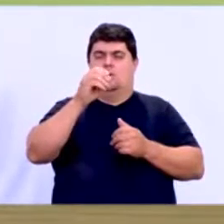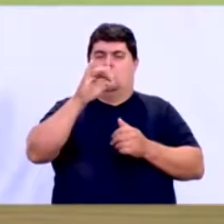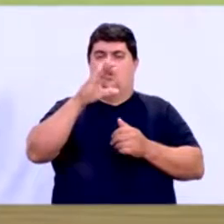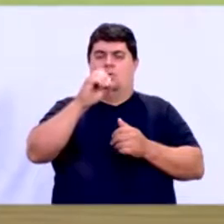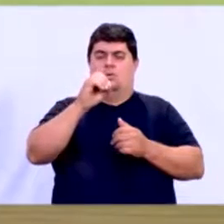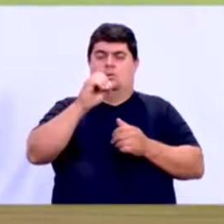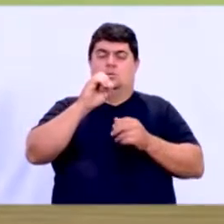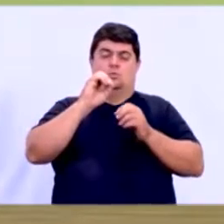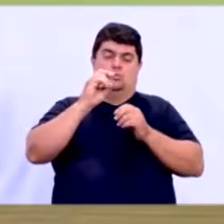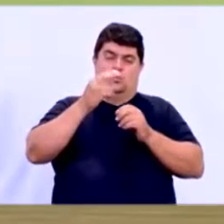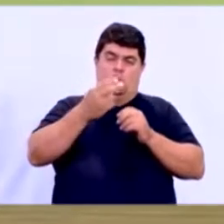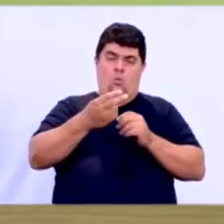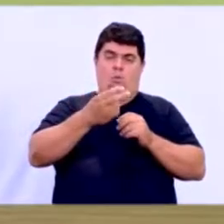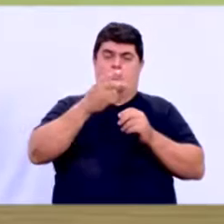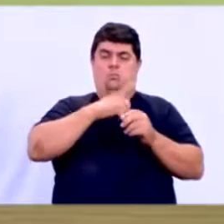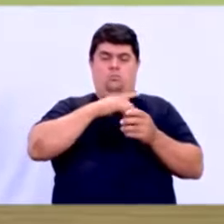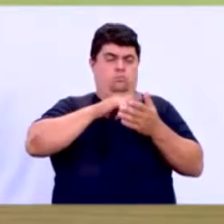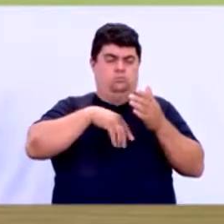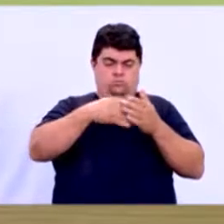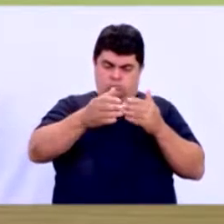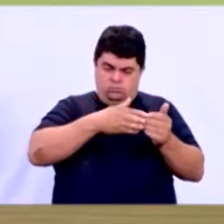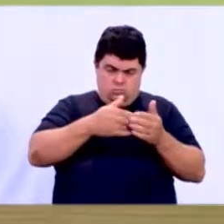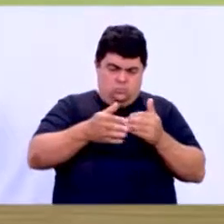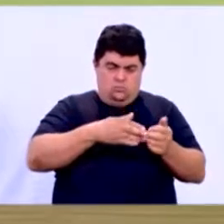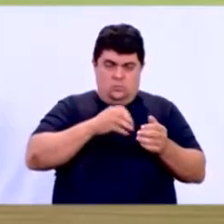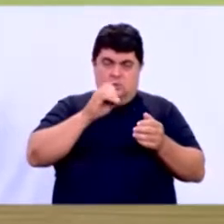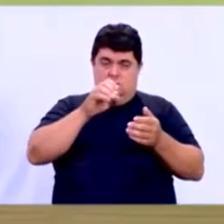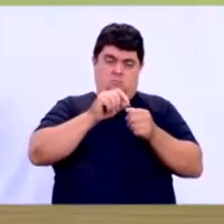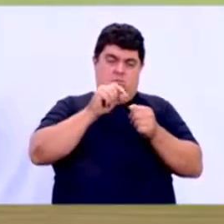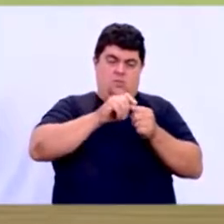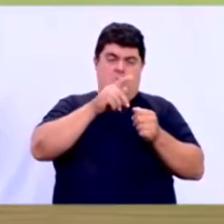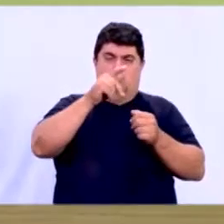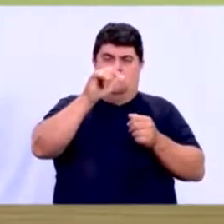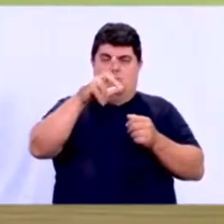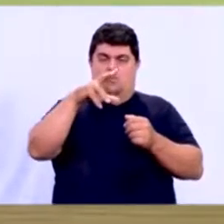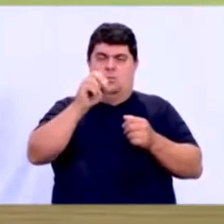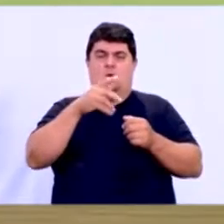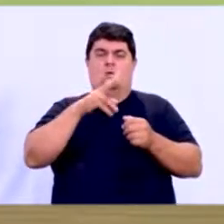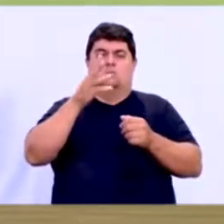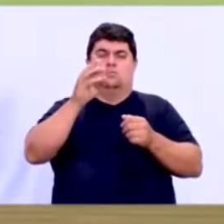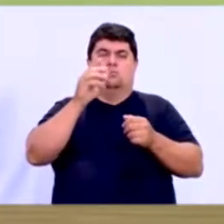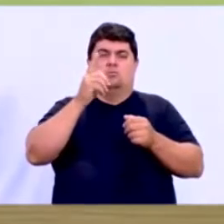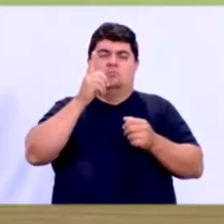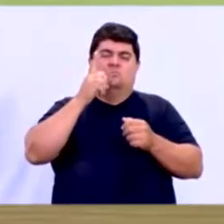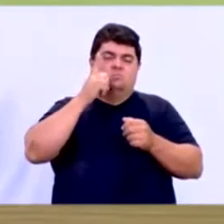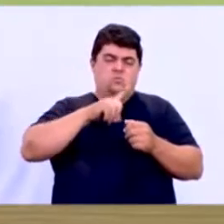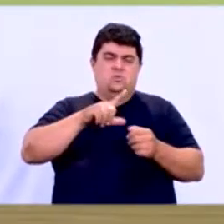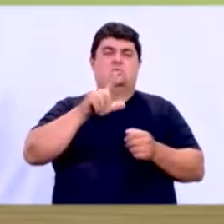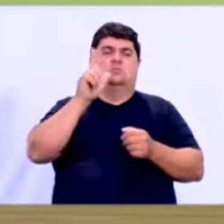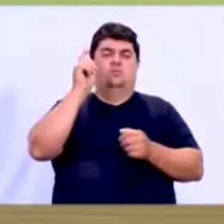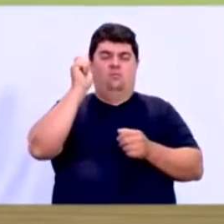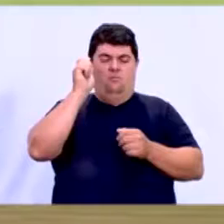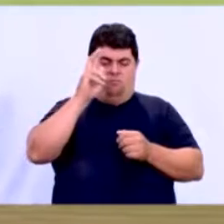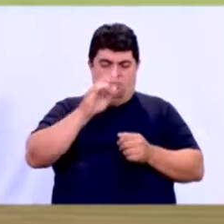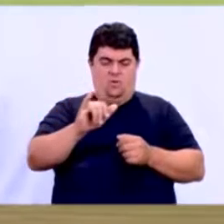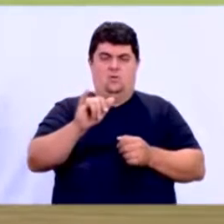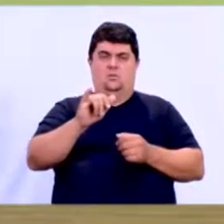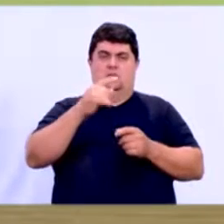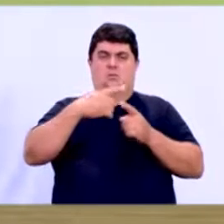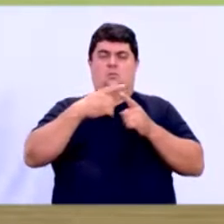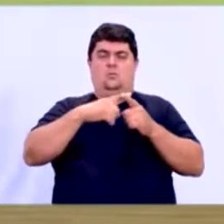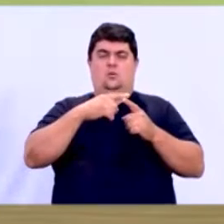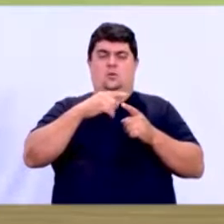isso que, elaborando o plano de negócios, você vai conseguir, nesse momento, ter a certeza de que o seu negócio vai dar certo ou